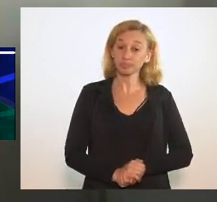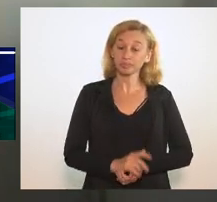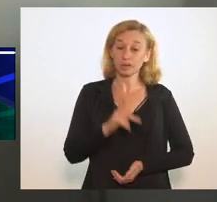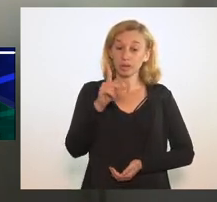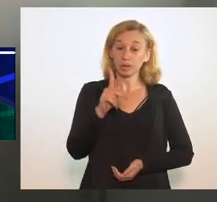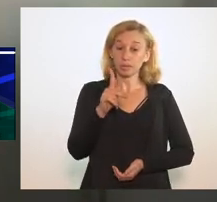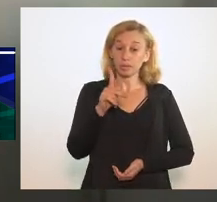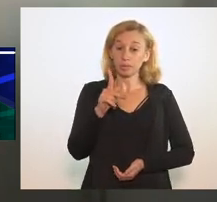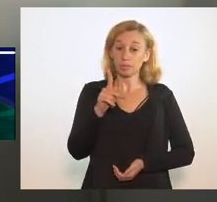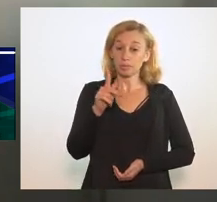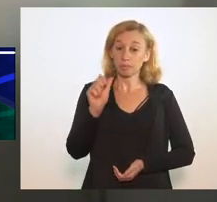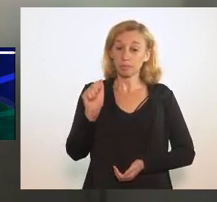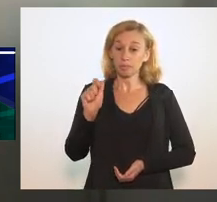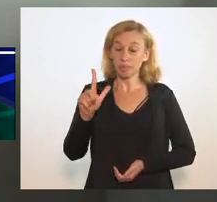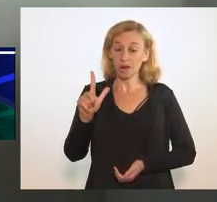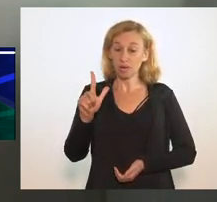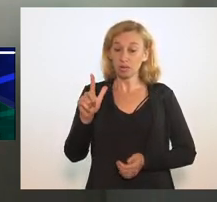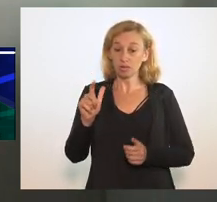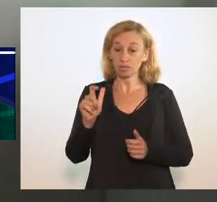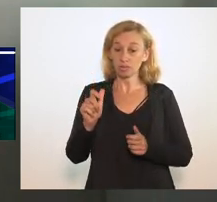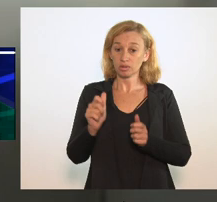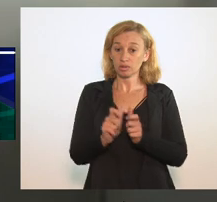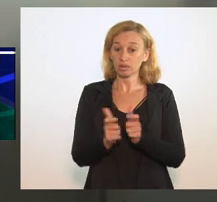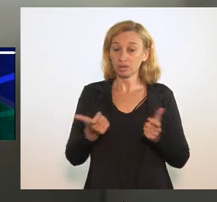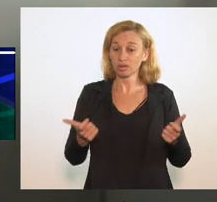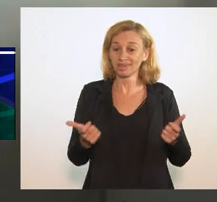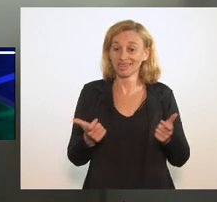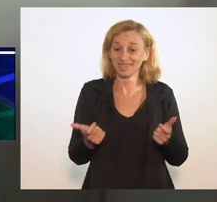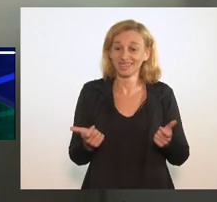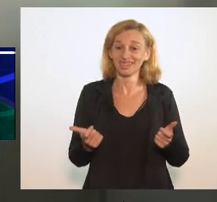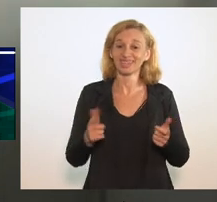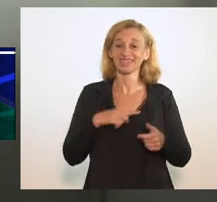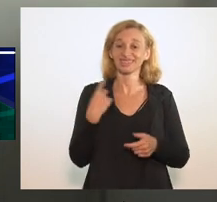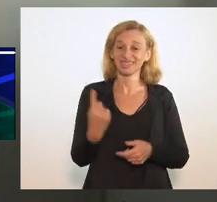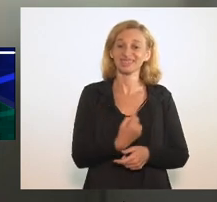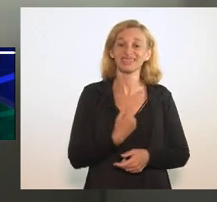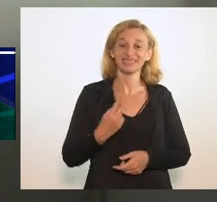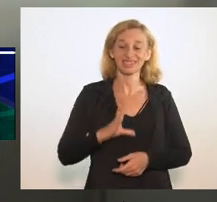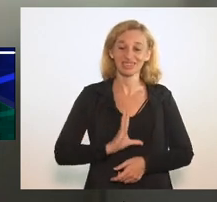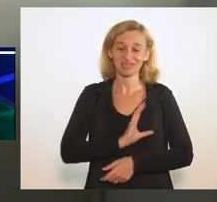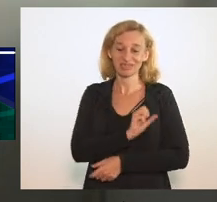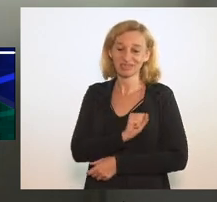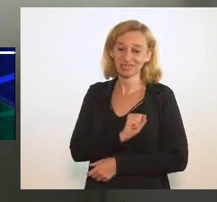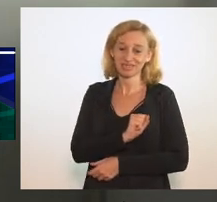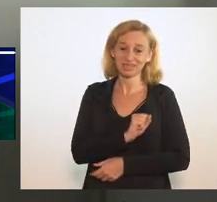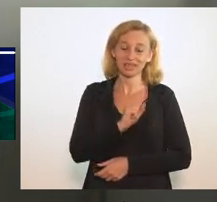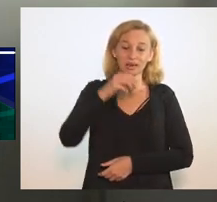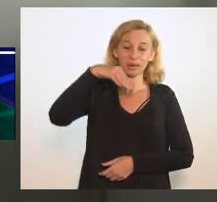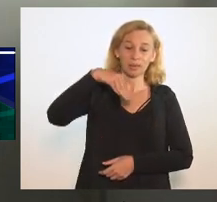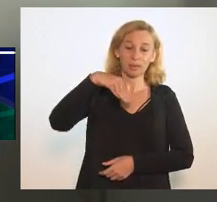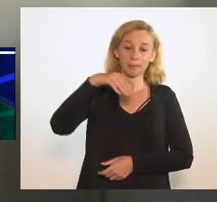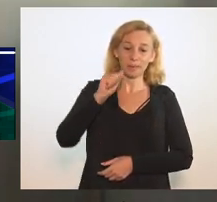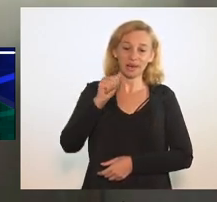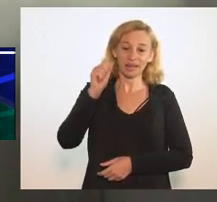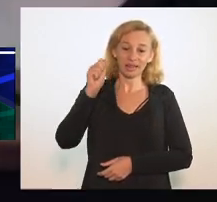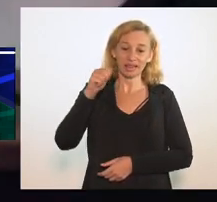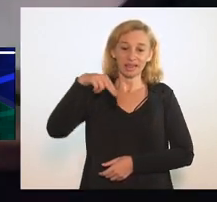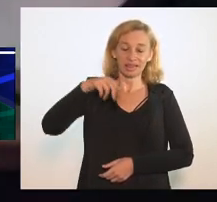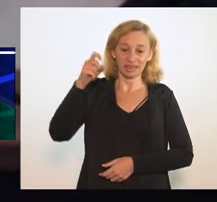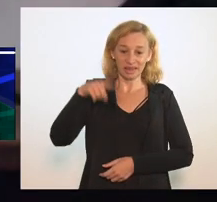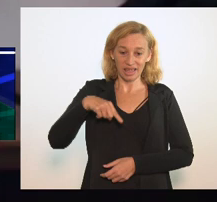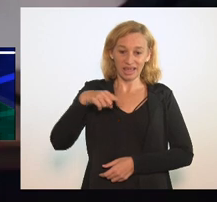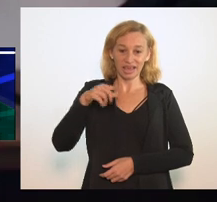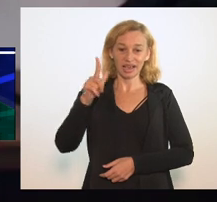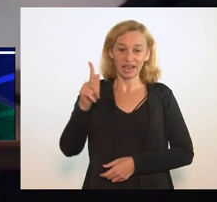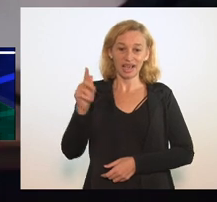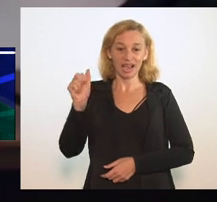Grande, que é o nosso querido Mané Garrincha. E o Zico,